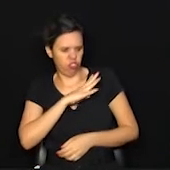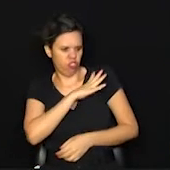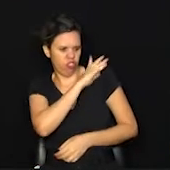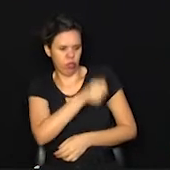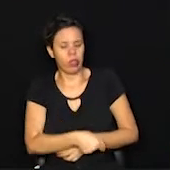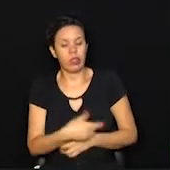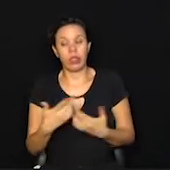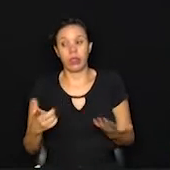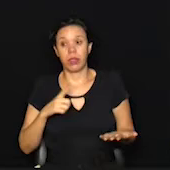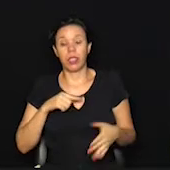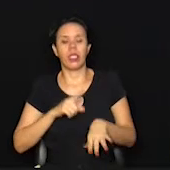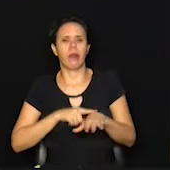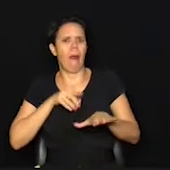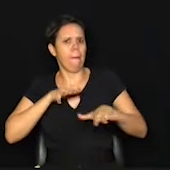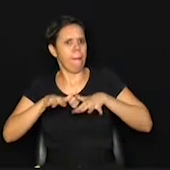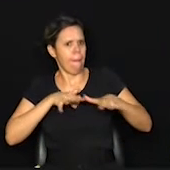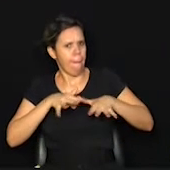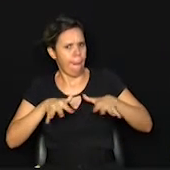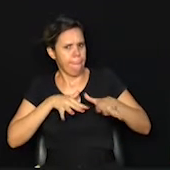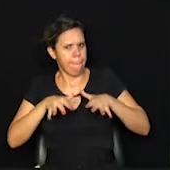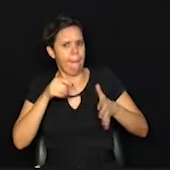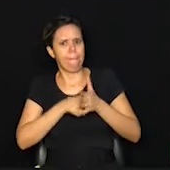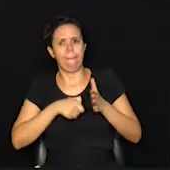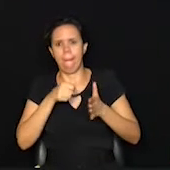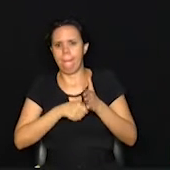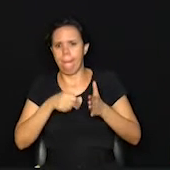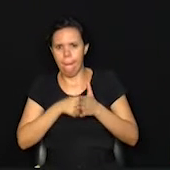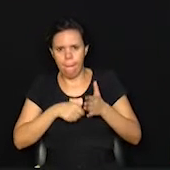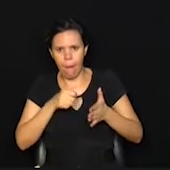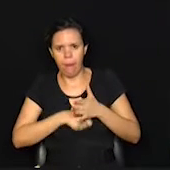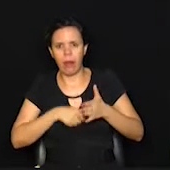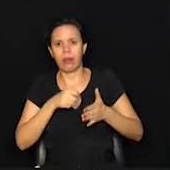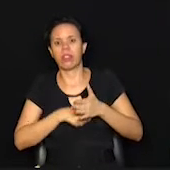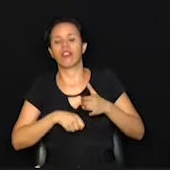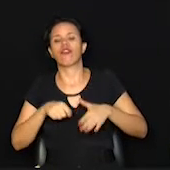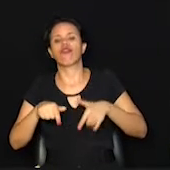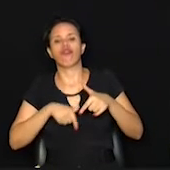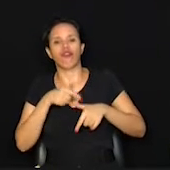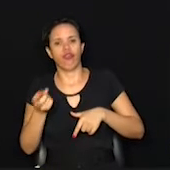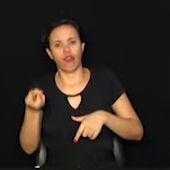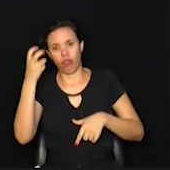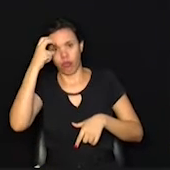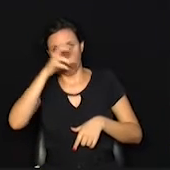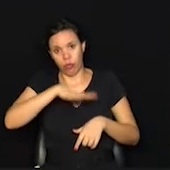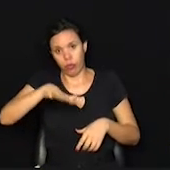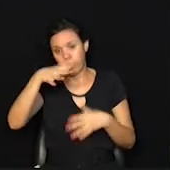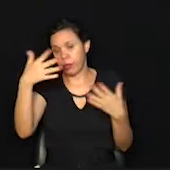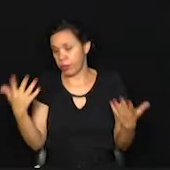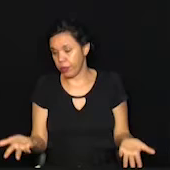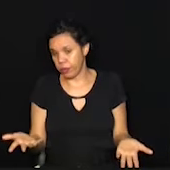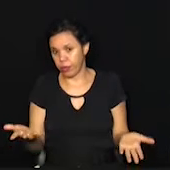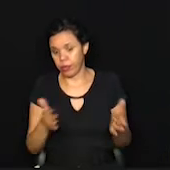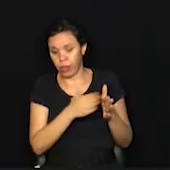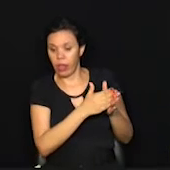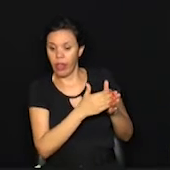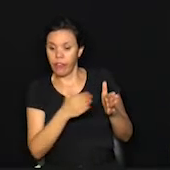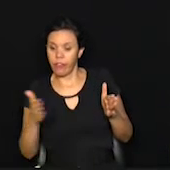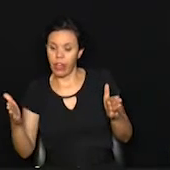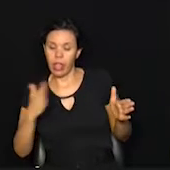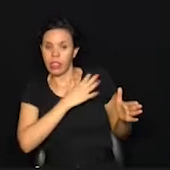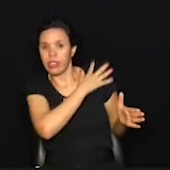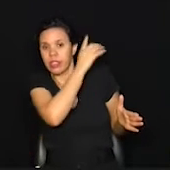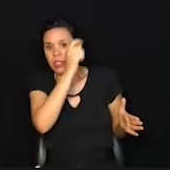tempo tinha mobilização tinha luta tinha atividade cultural ou seja era uma fase da